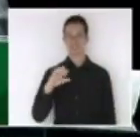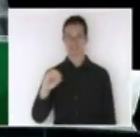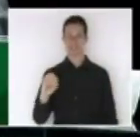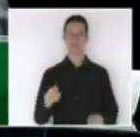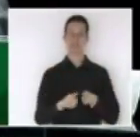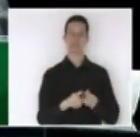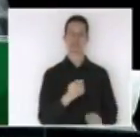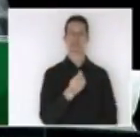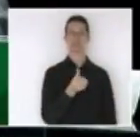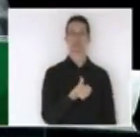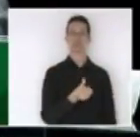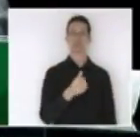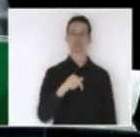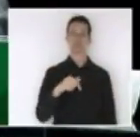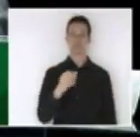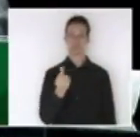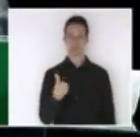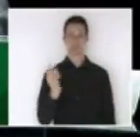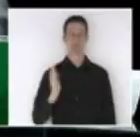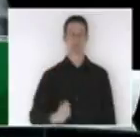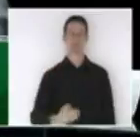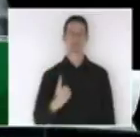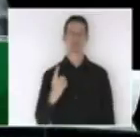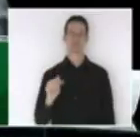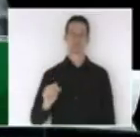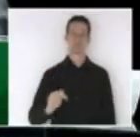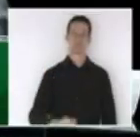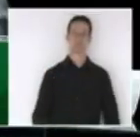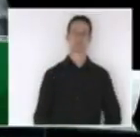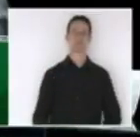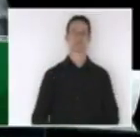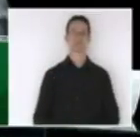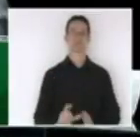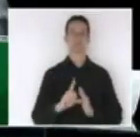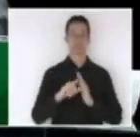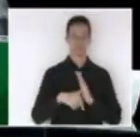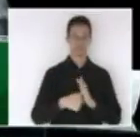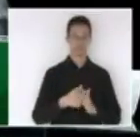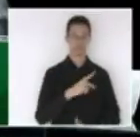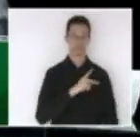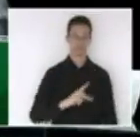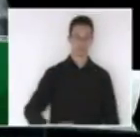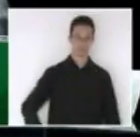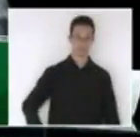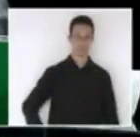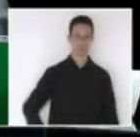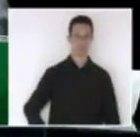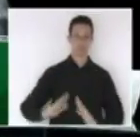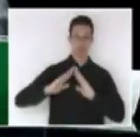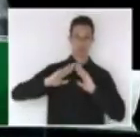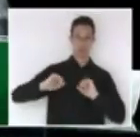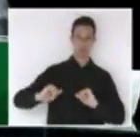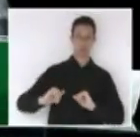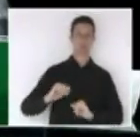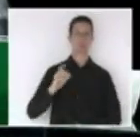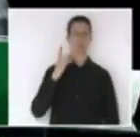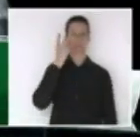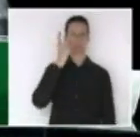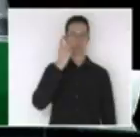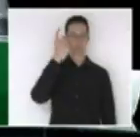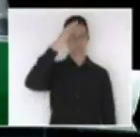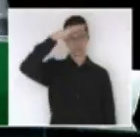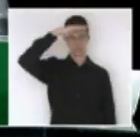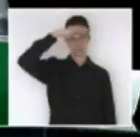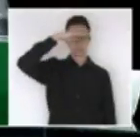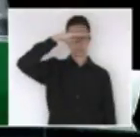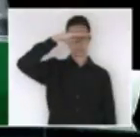676/2017. Na sequência, o senhor presidente, por solicitação do senhor deputado Jean Kuhlmann,